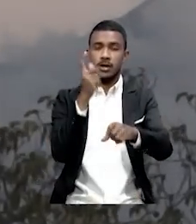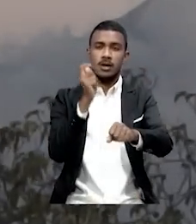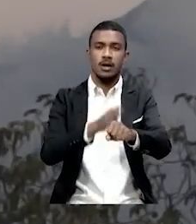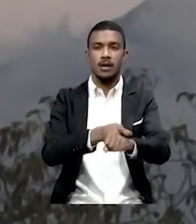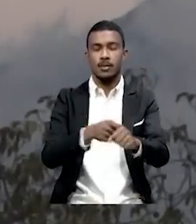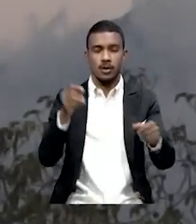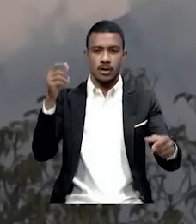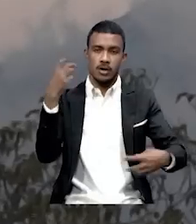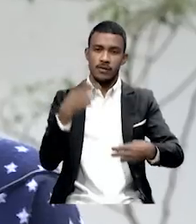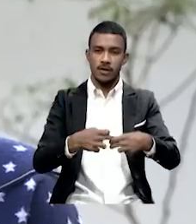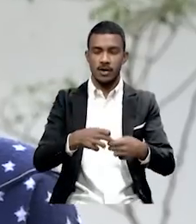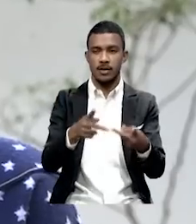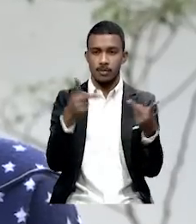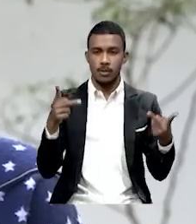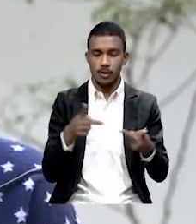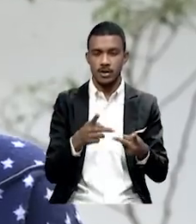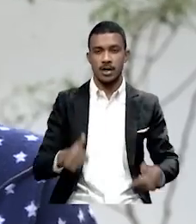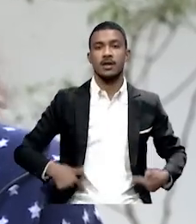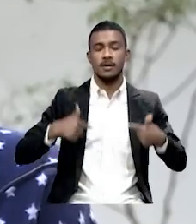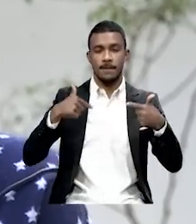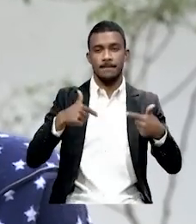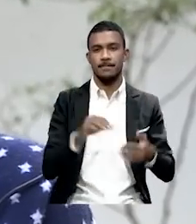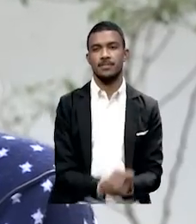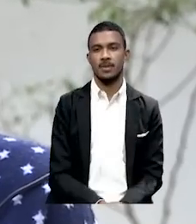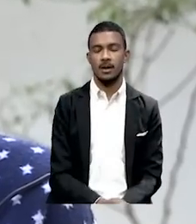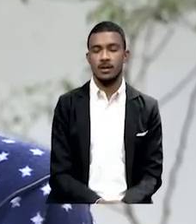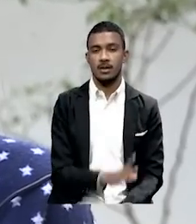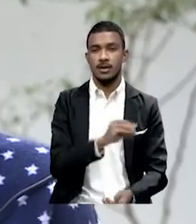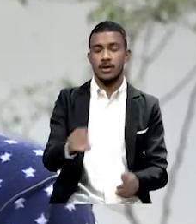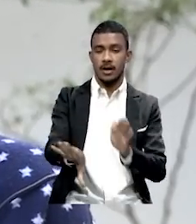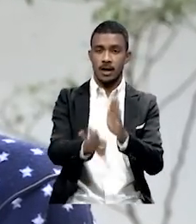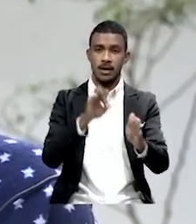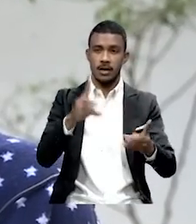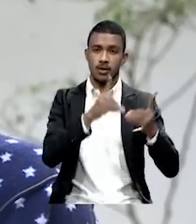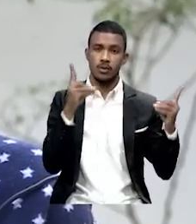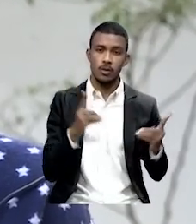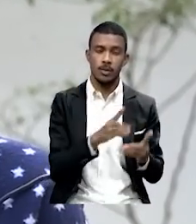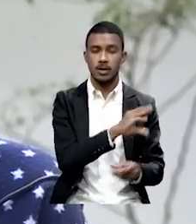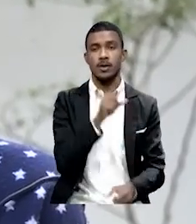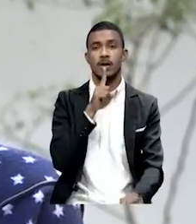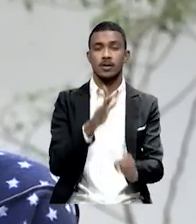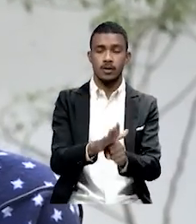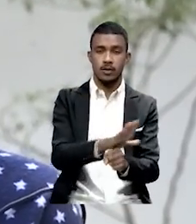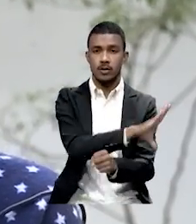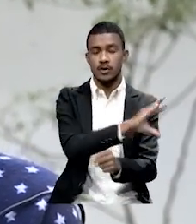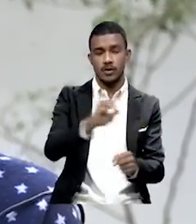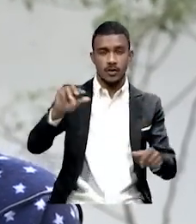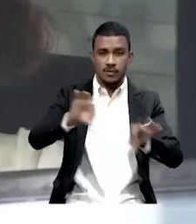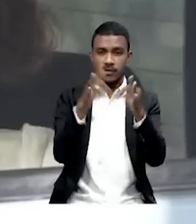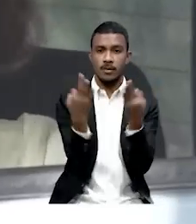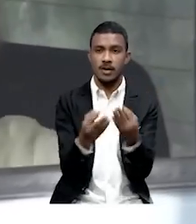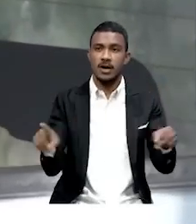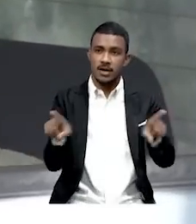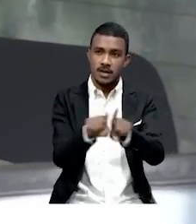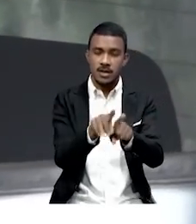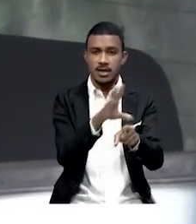jornada morisne. Tamba ne, atu hetan doming nebe justo no lolos. Família, no dar centro ba